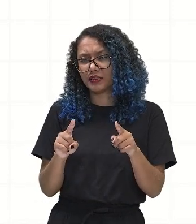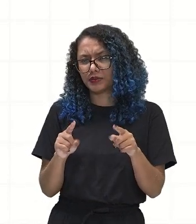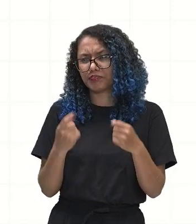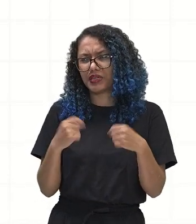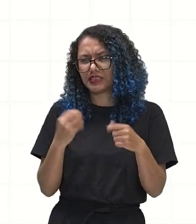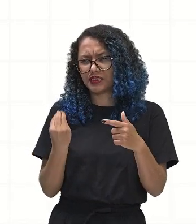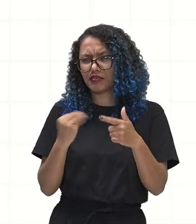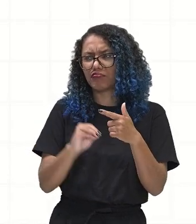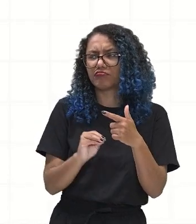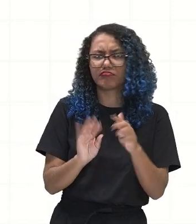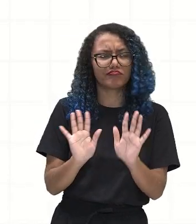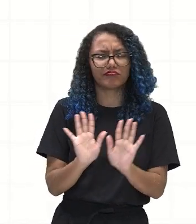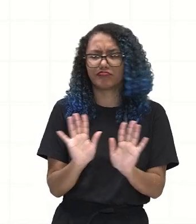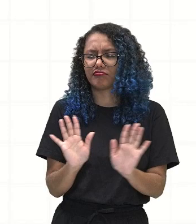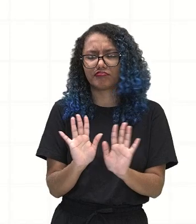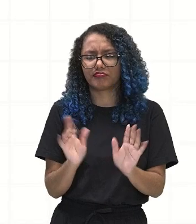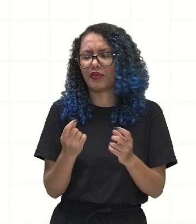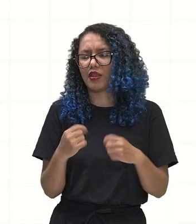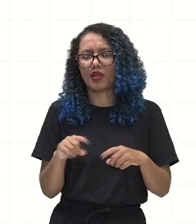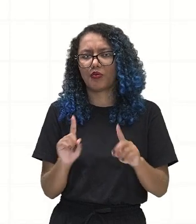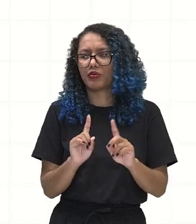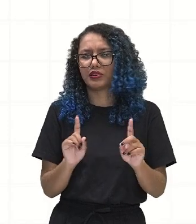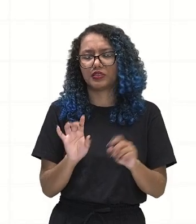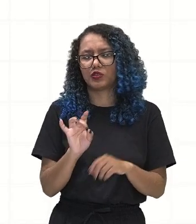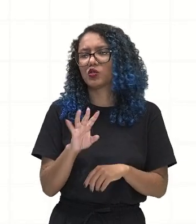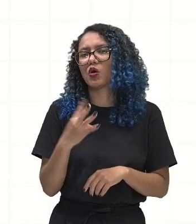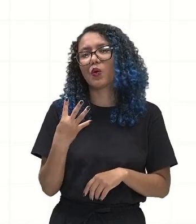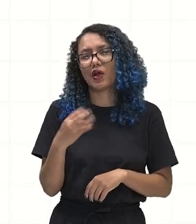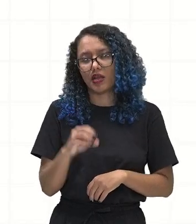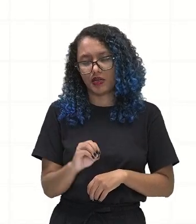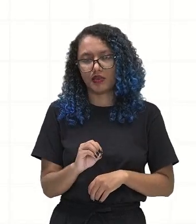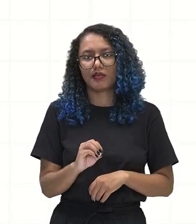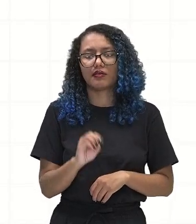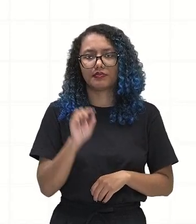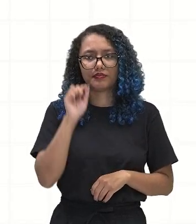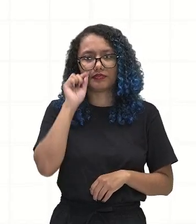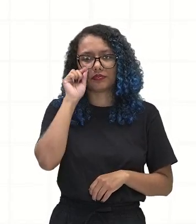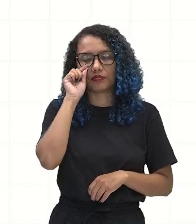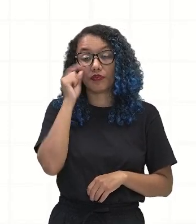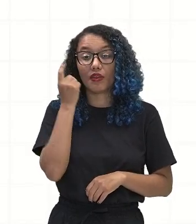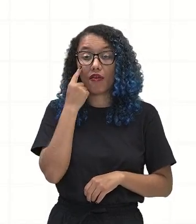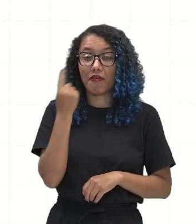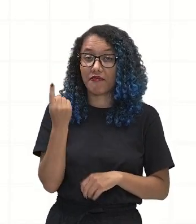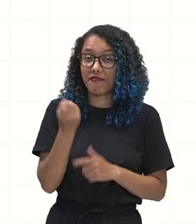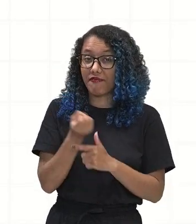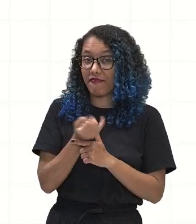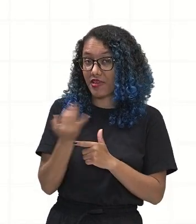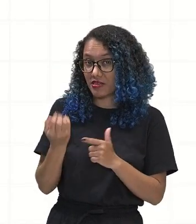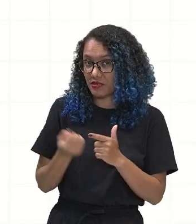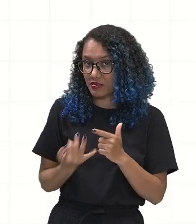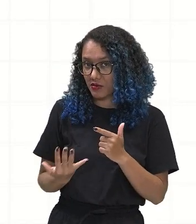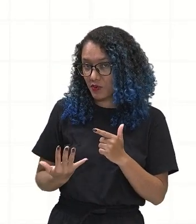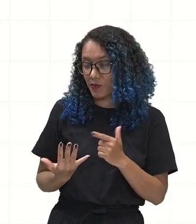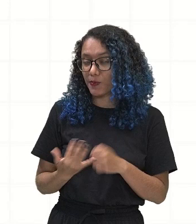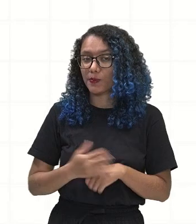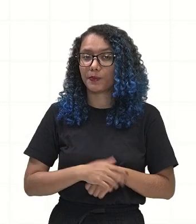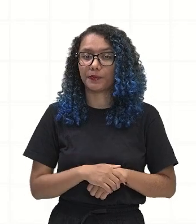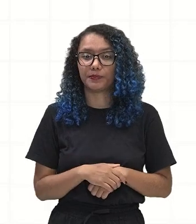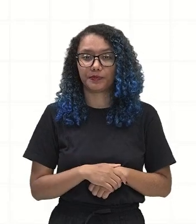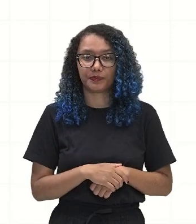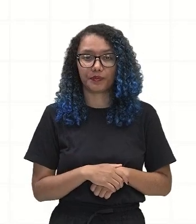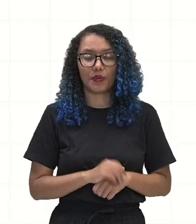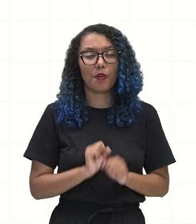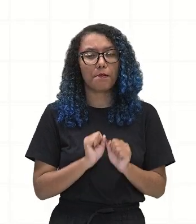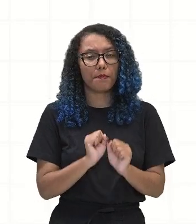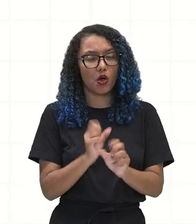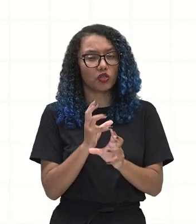professor, não precisa. Já deu 40, tá? Então, isso aí no formato de fração, né? Dá para